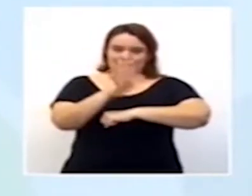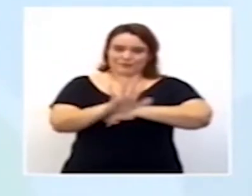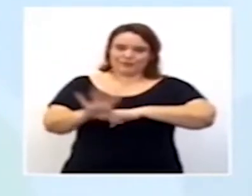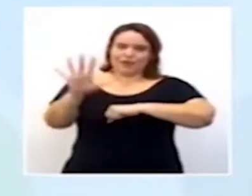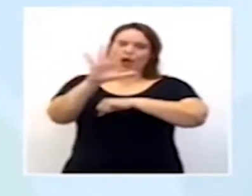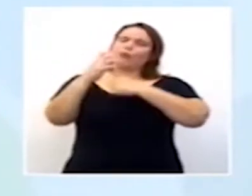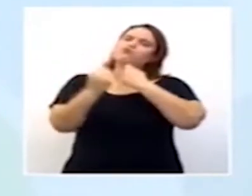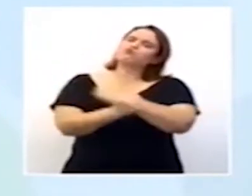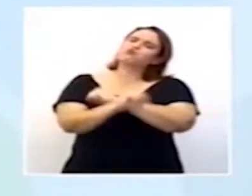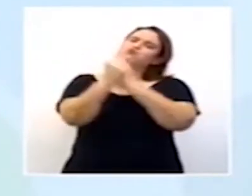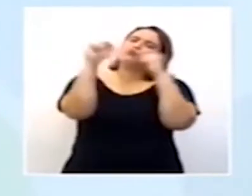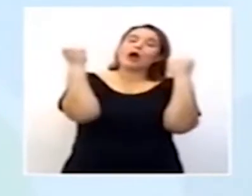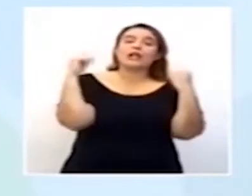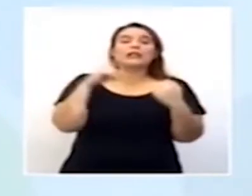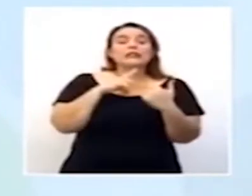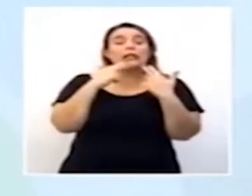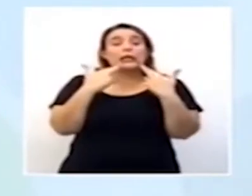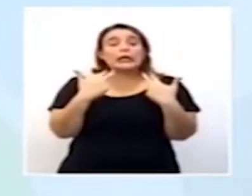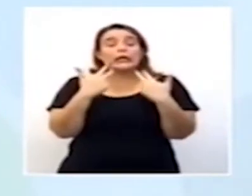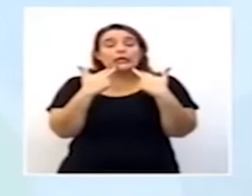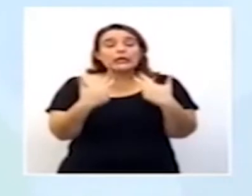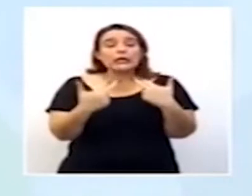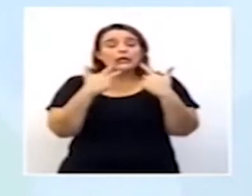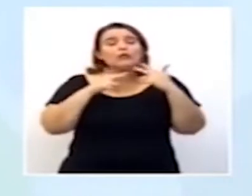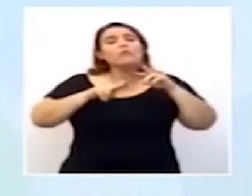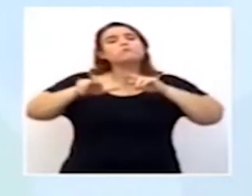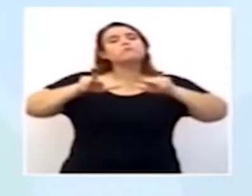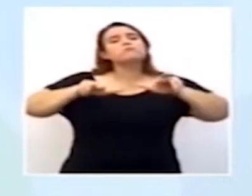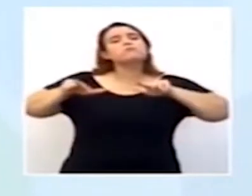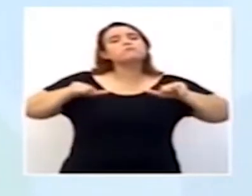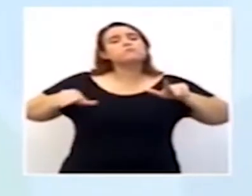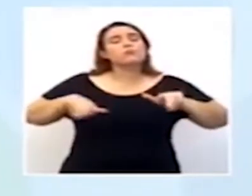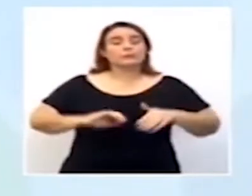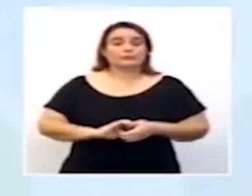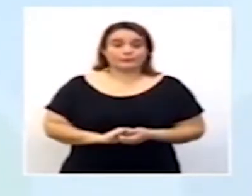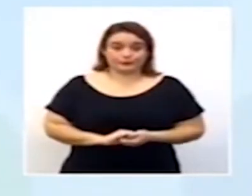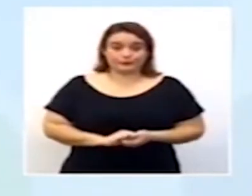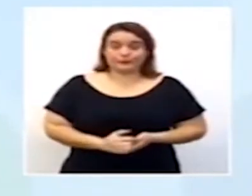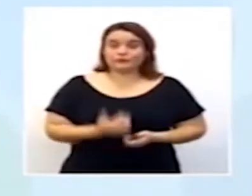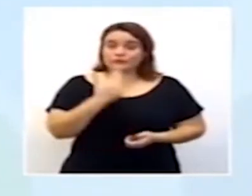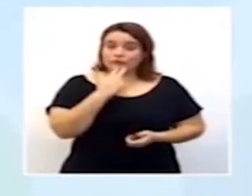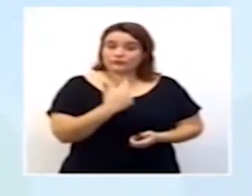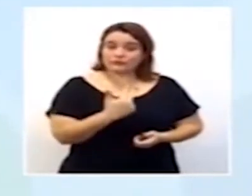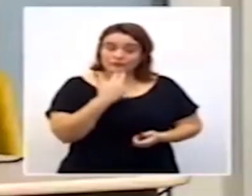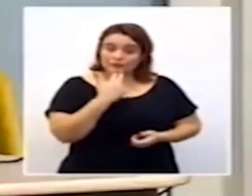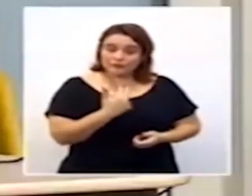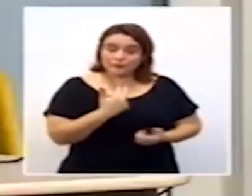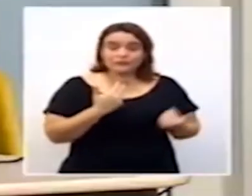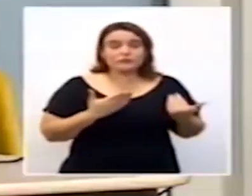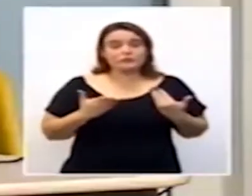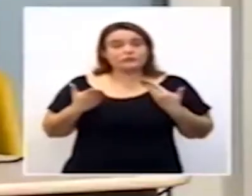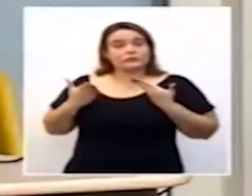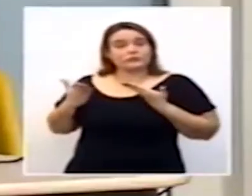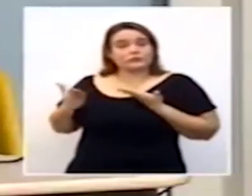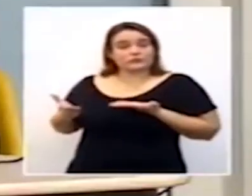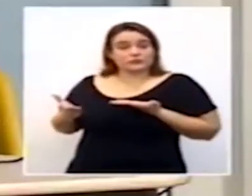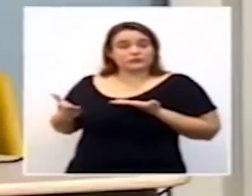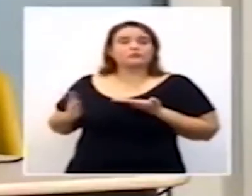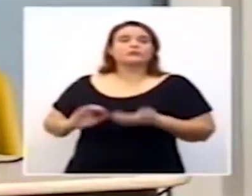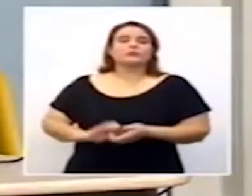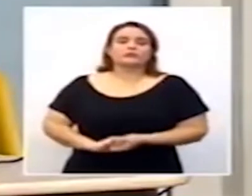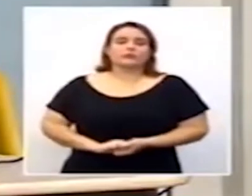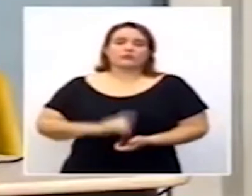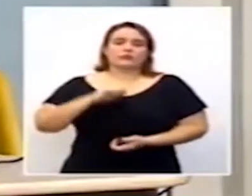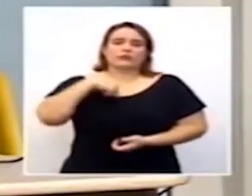temos o que essas variações da língua certo e a língua é ela também ela